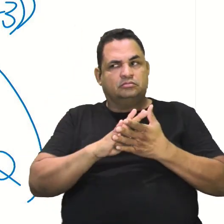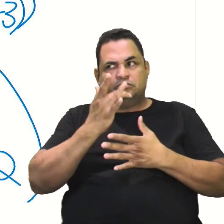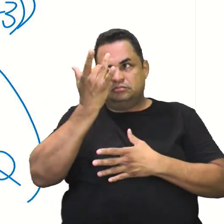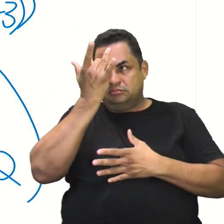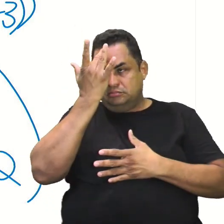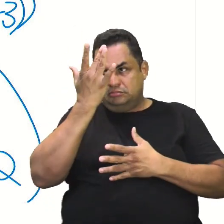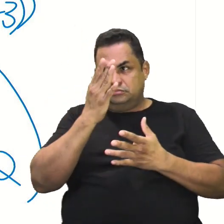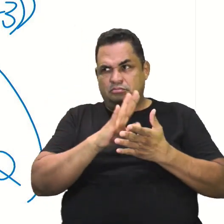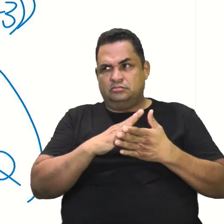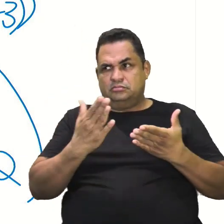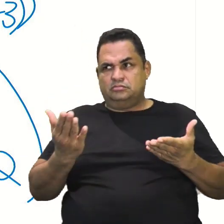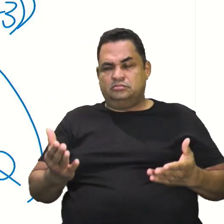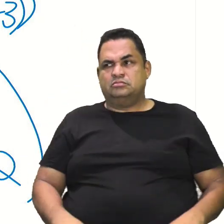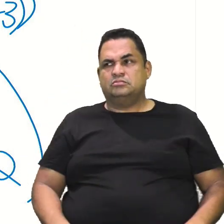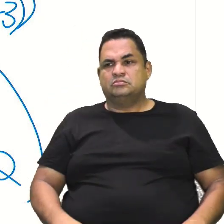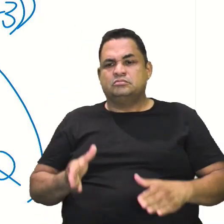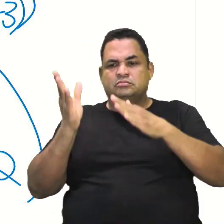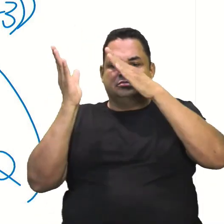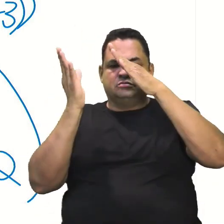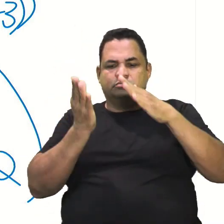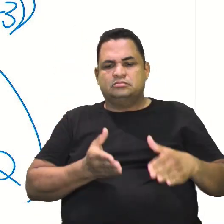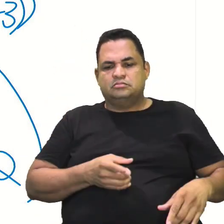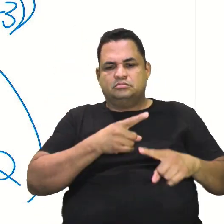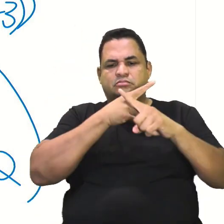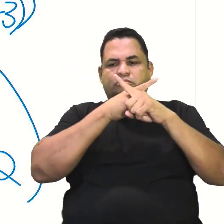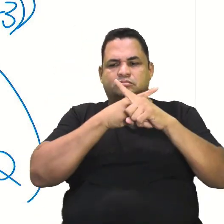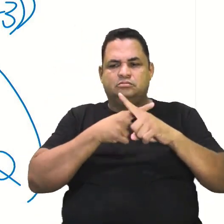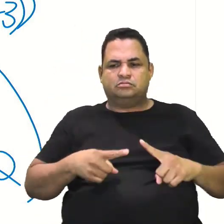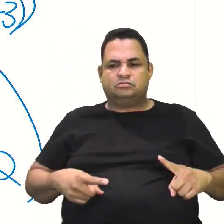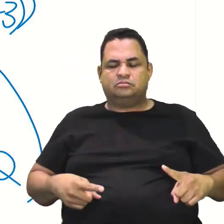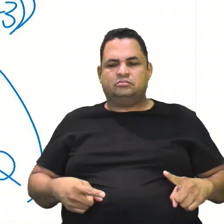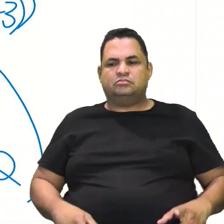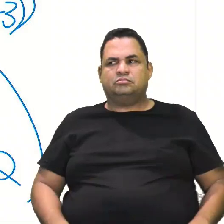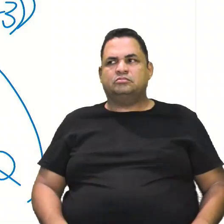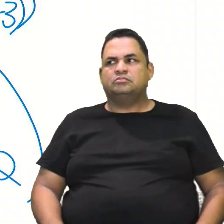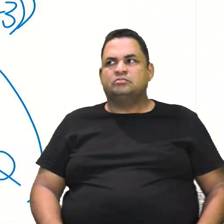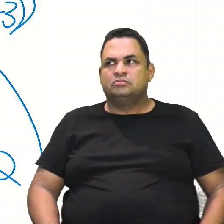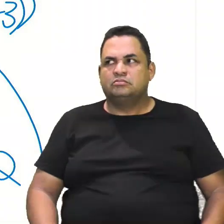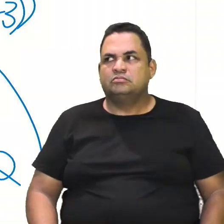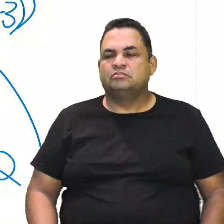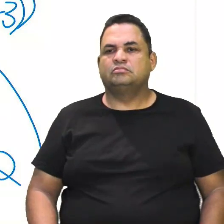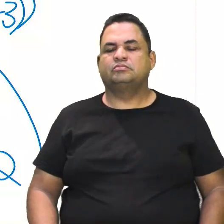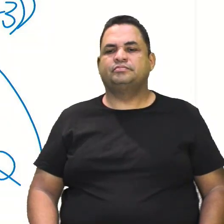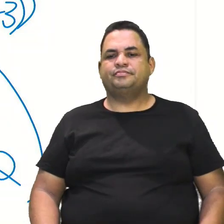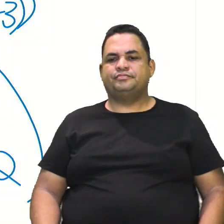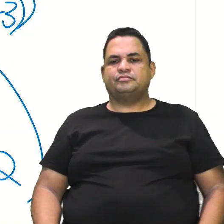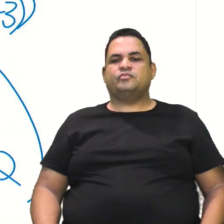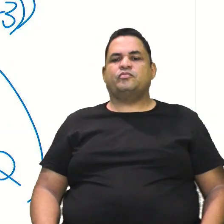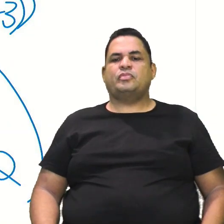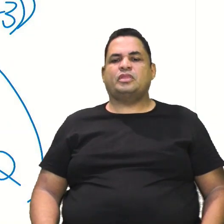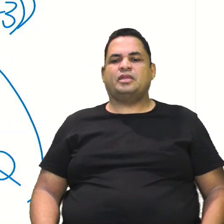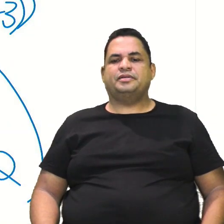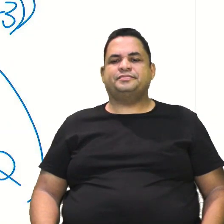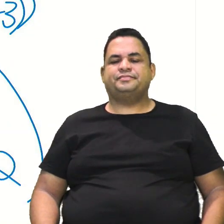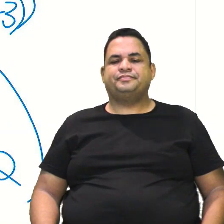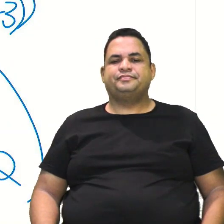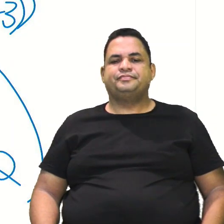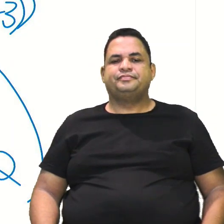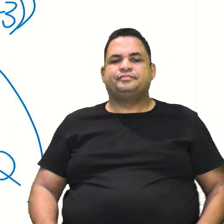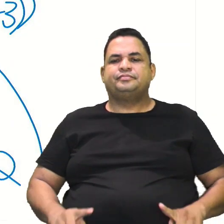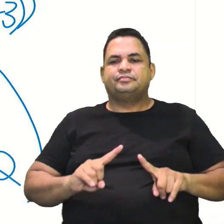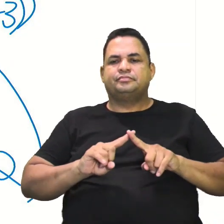bem fácil. Retas paralelas e retas concorrentes. Verdade. Concorrentes Vamos conversar aqui com perpendiculares ele. e concorrentes